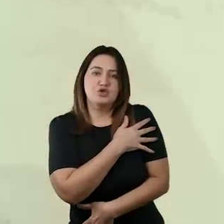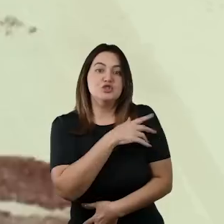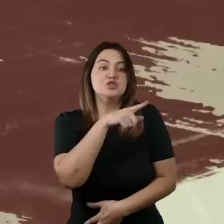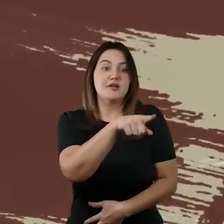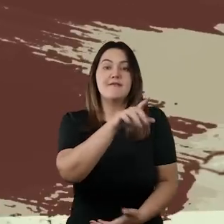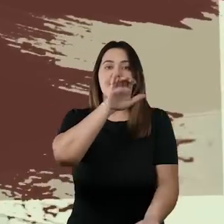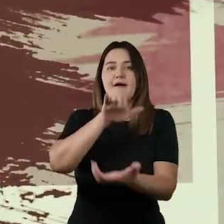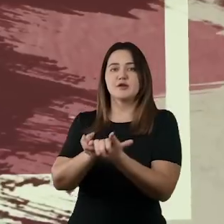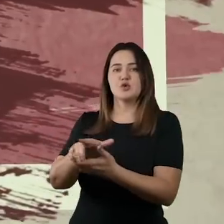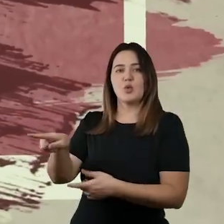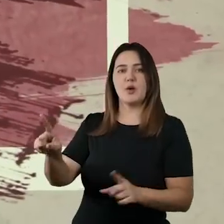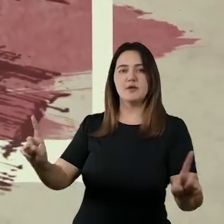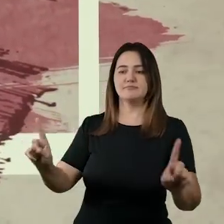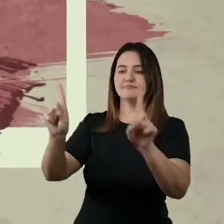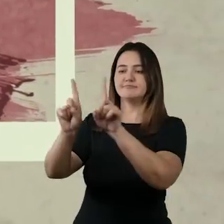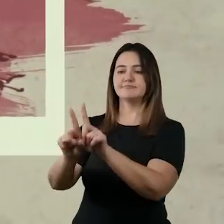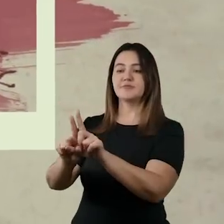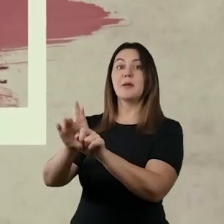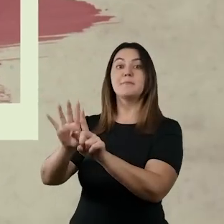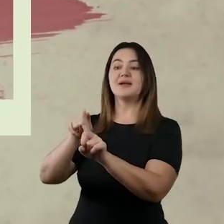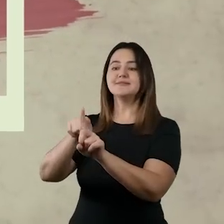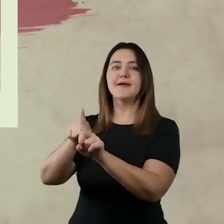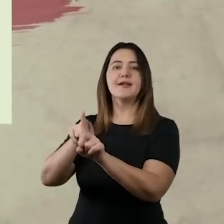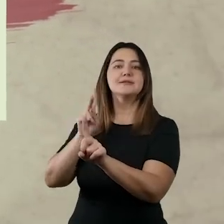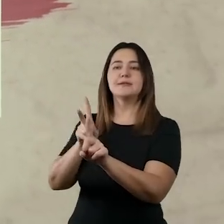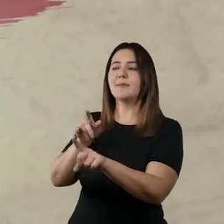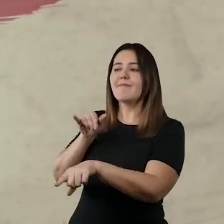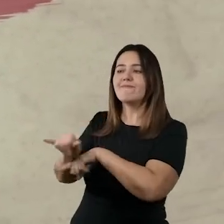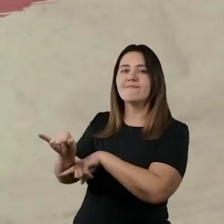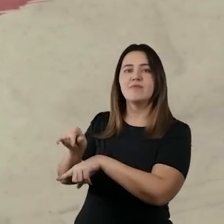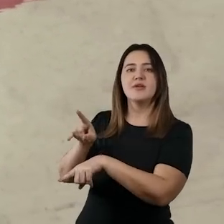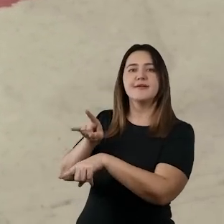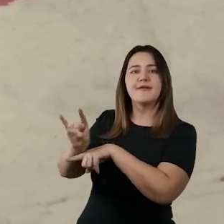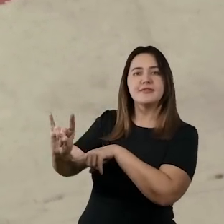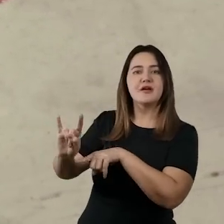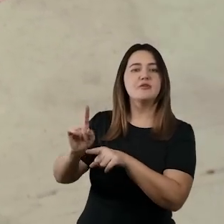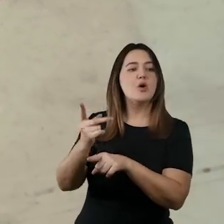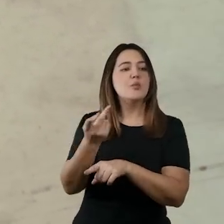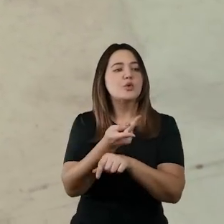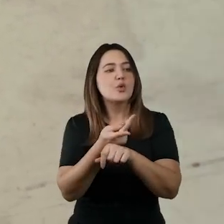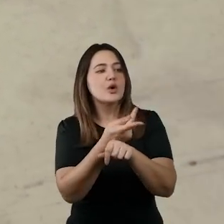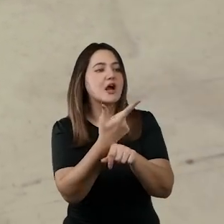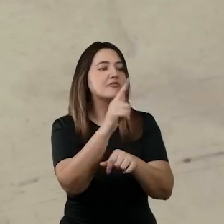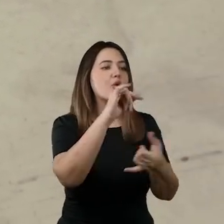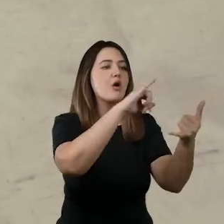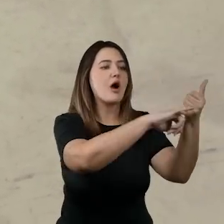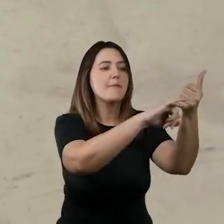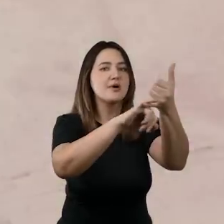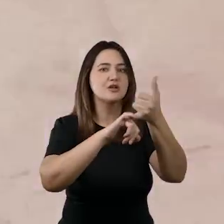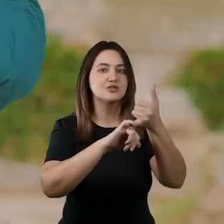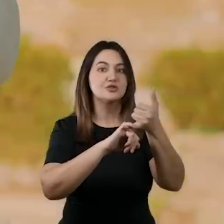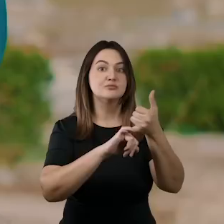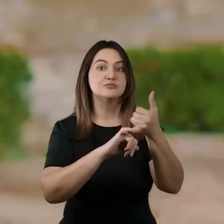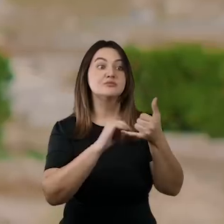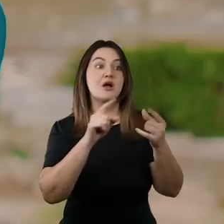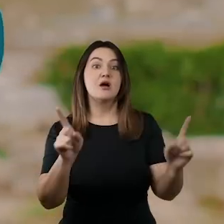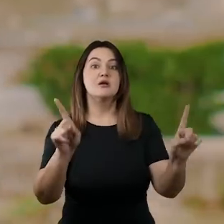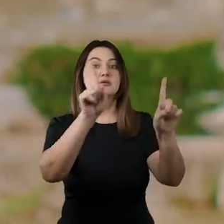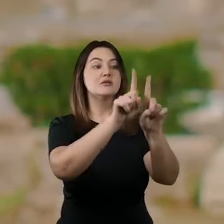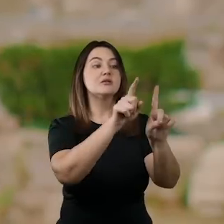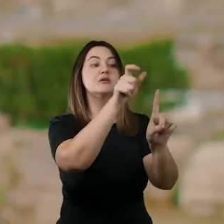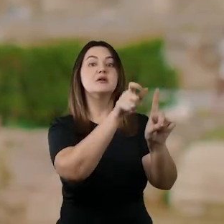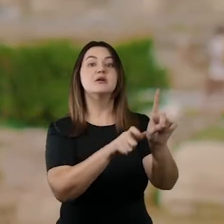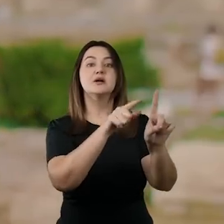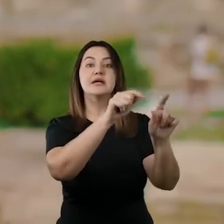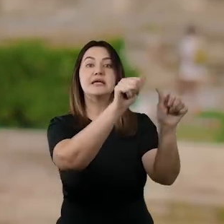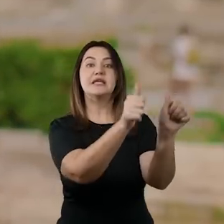com Hefesto. Mas ela sempre traía o marido procurando outros amantes. Inclusive, um dos amantes de Afrodite, quando